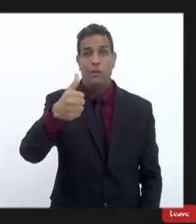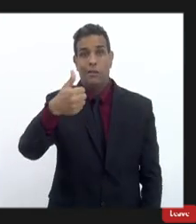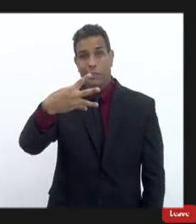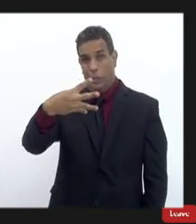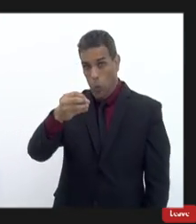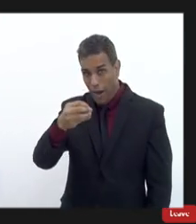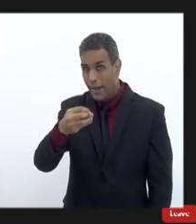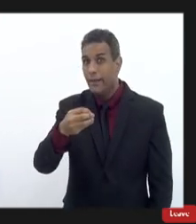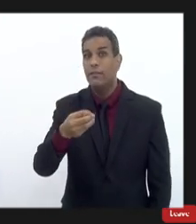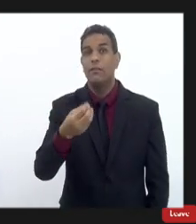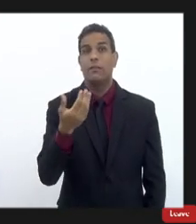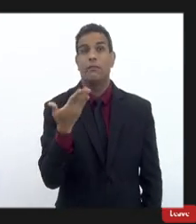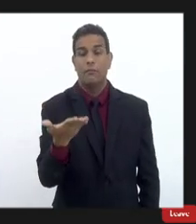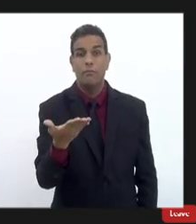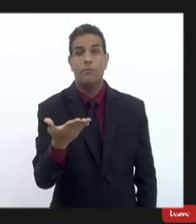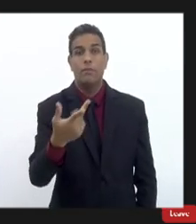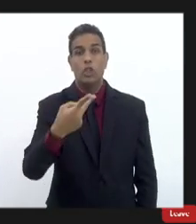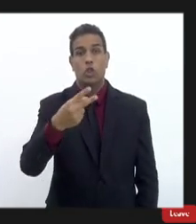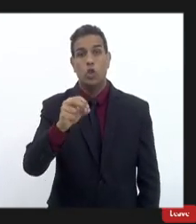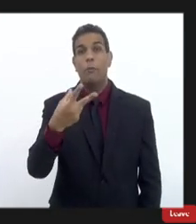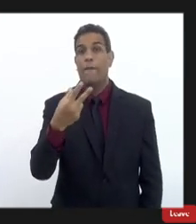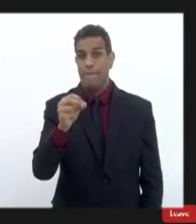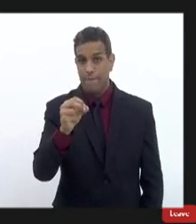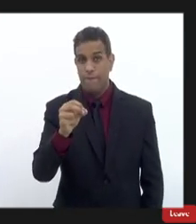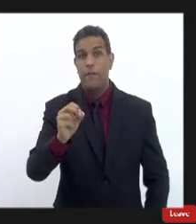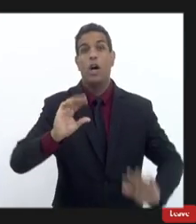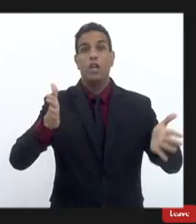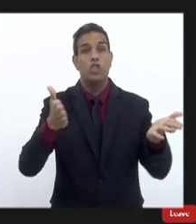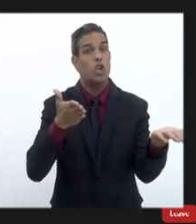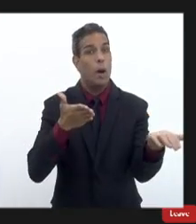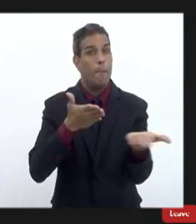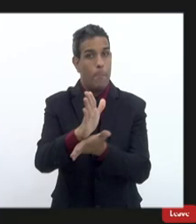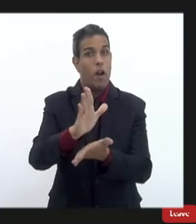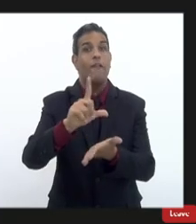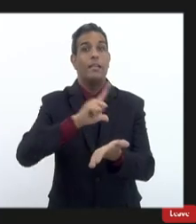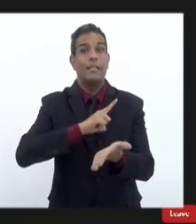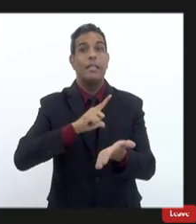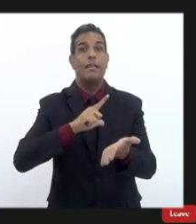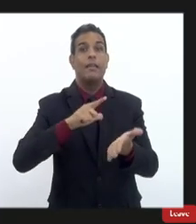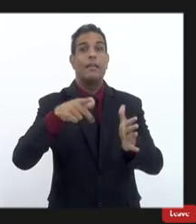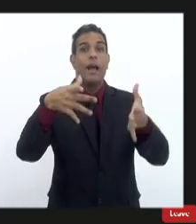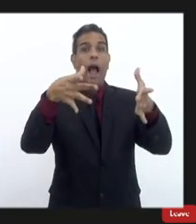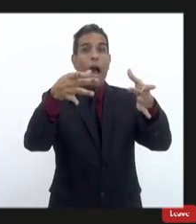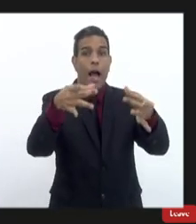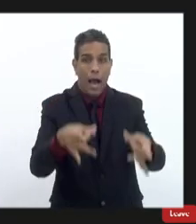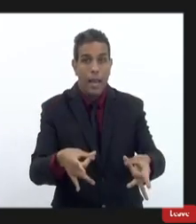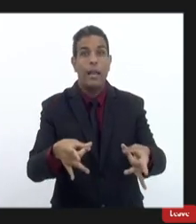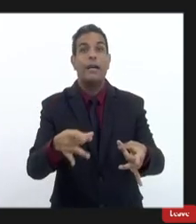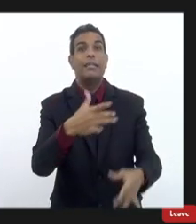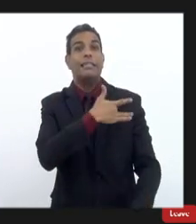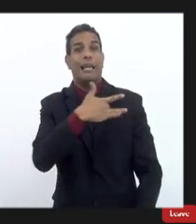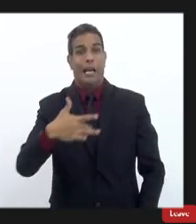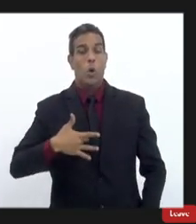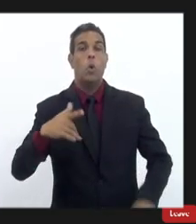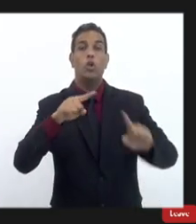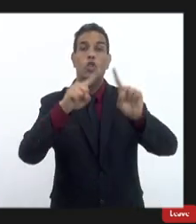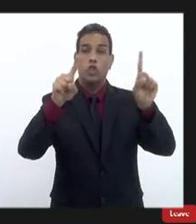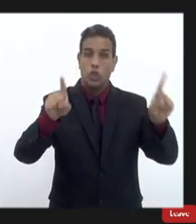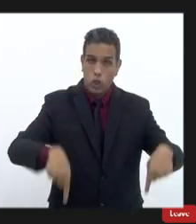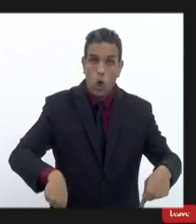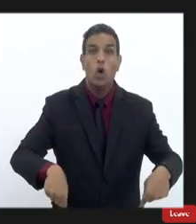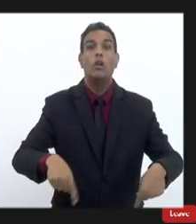9.140 de 2020, que estabelece critérios de cuidados à saúde dos servidores públicos